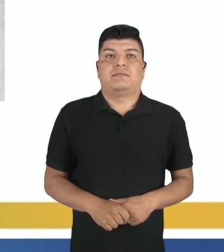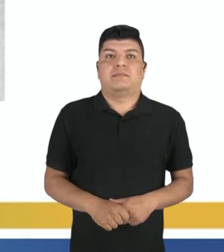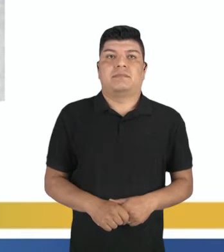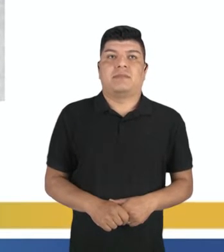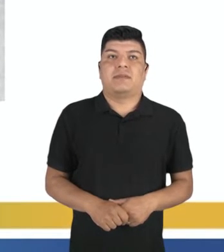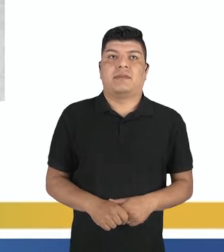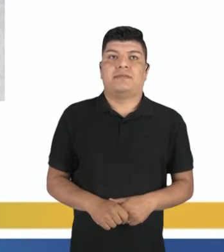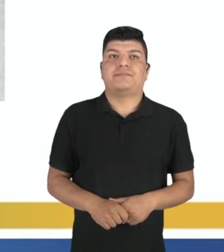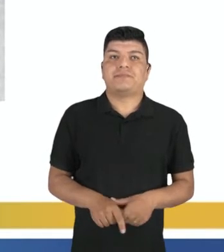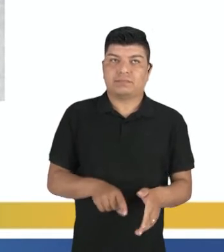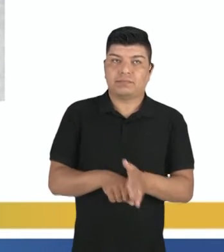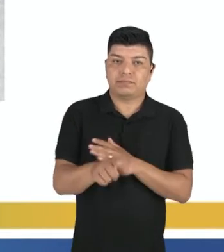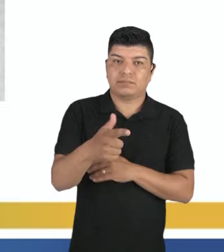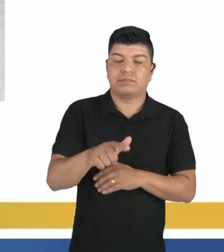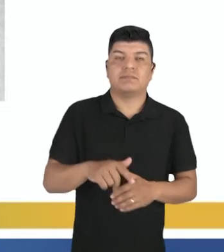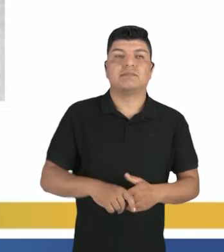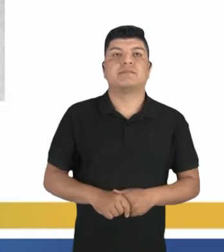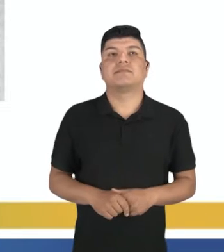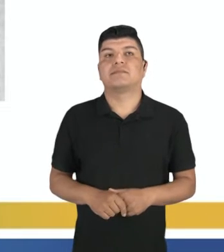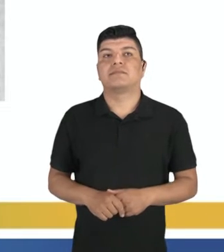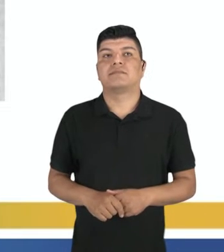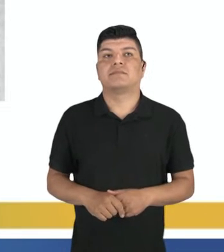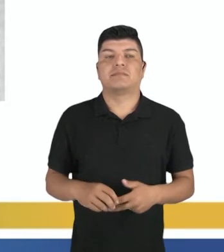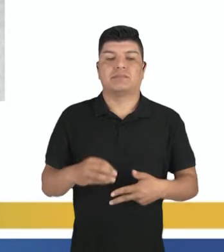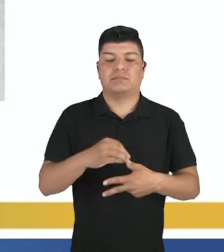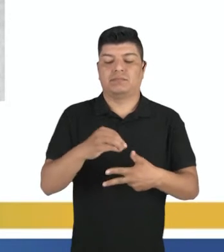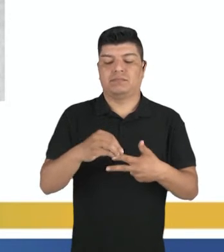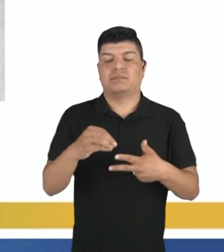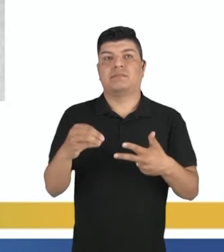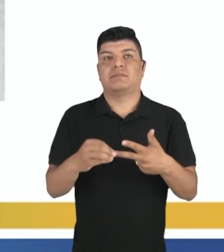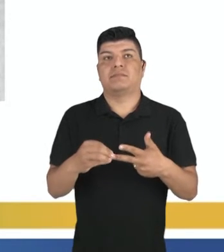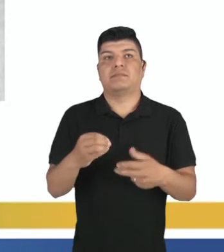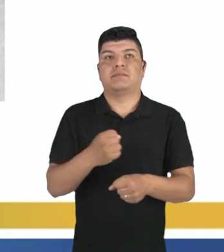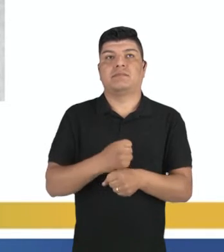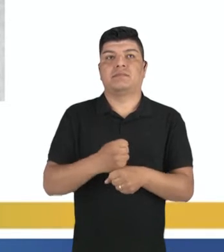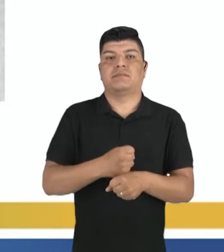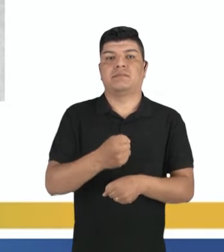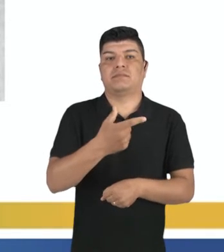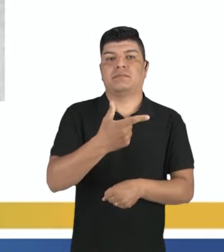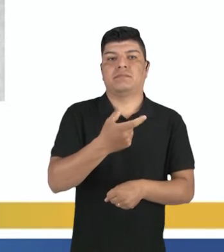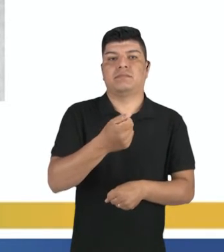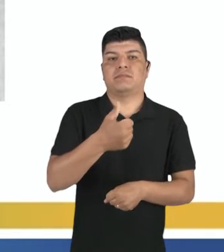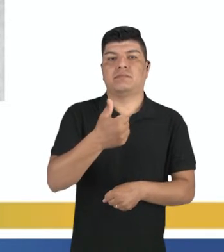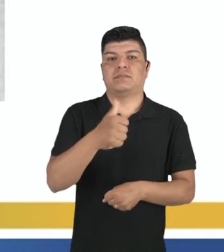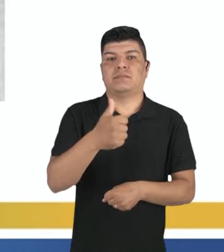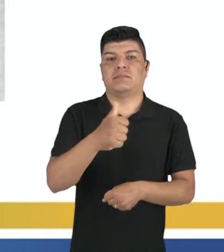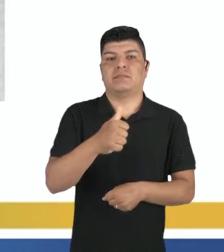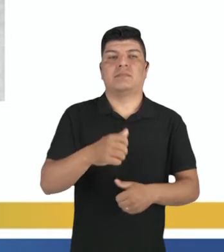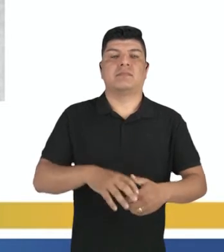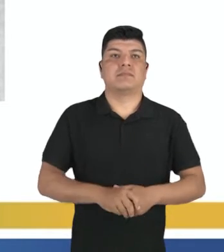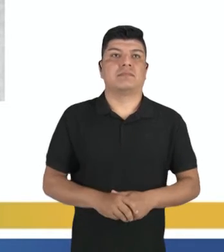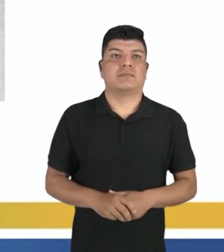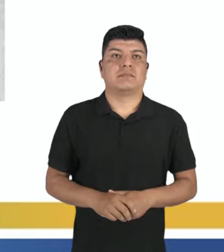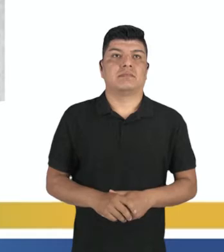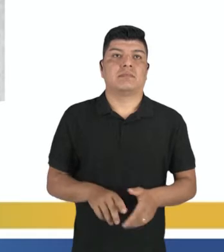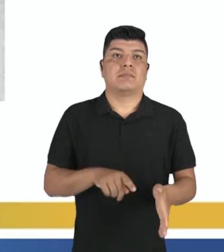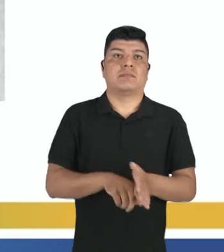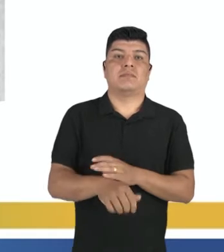lá, vamos exercitar um pouco. Enem 2011, que prova questão